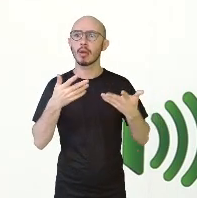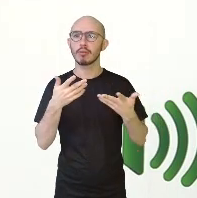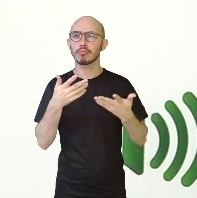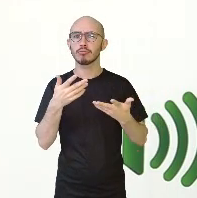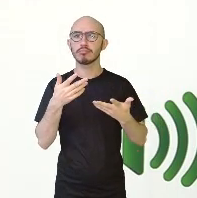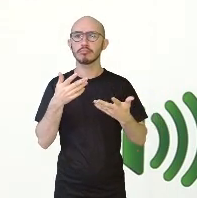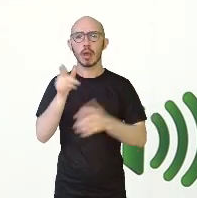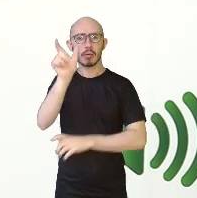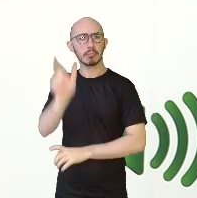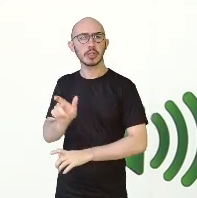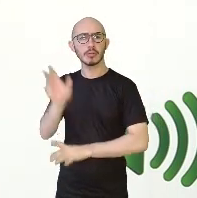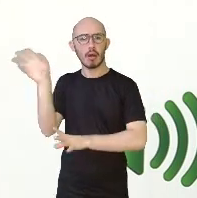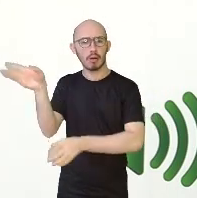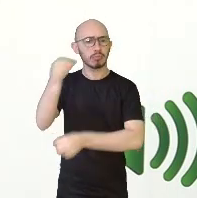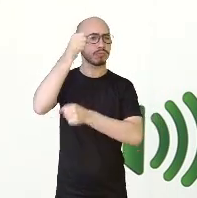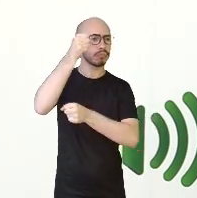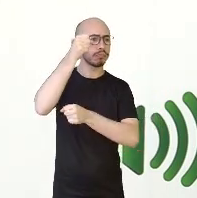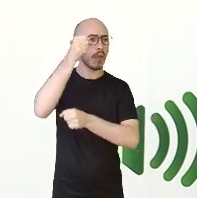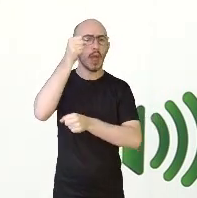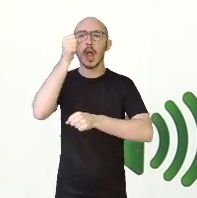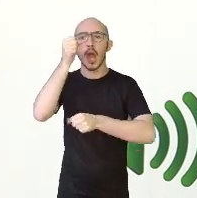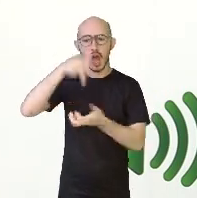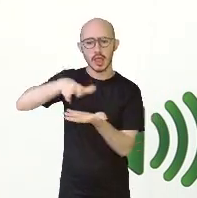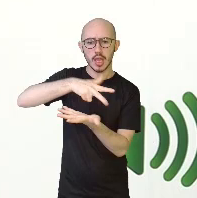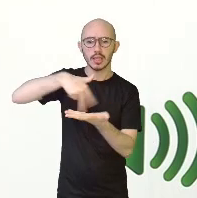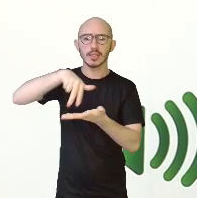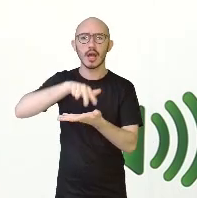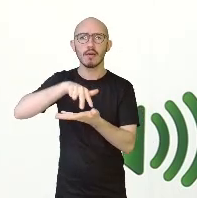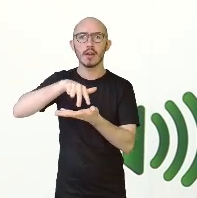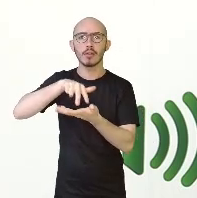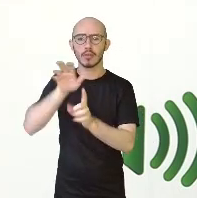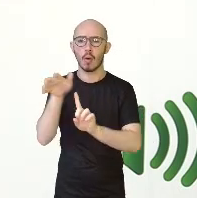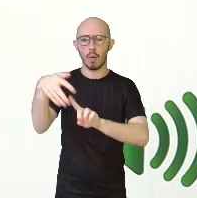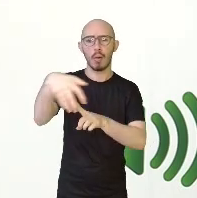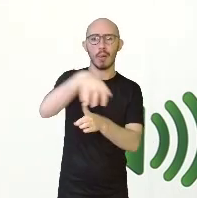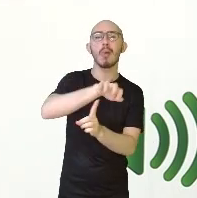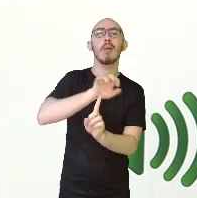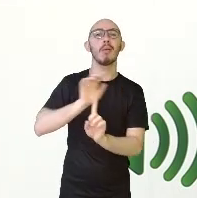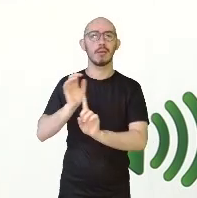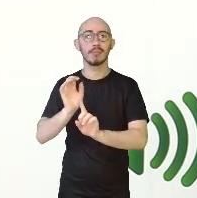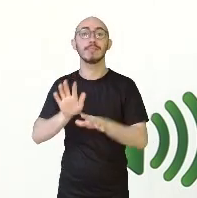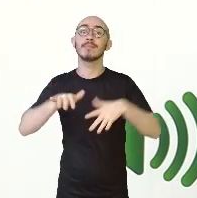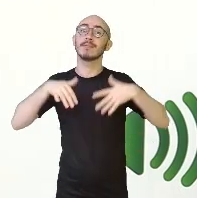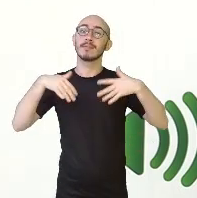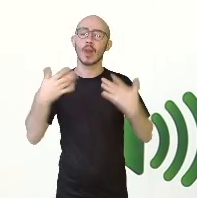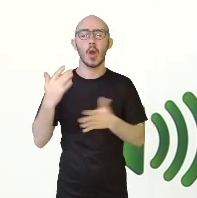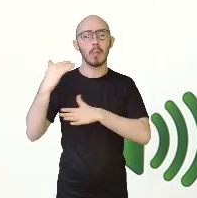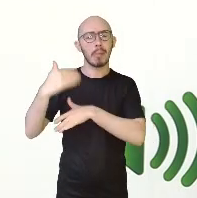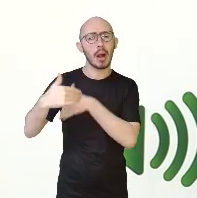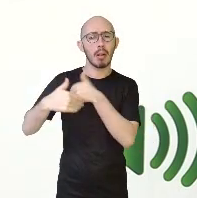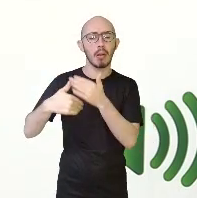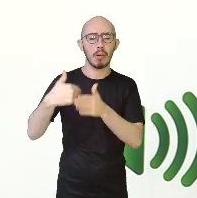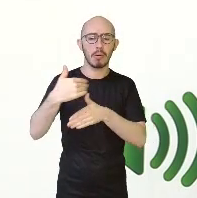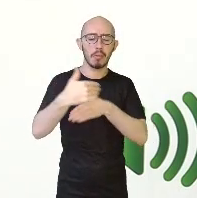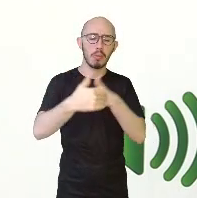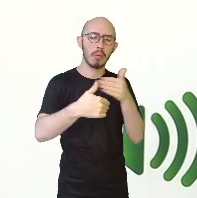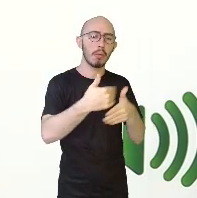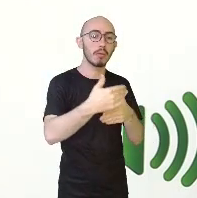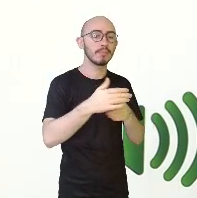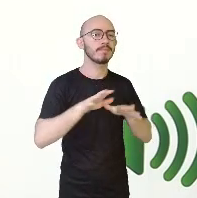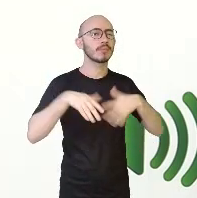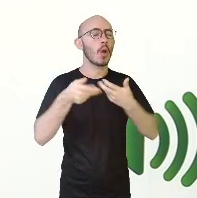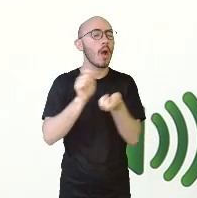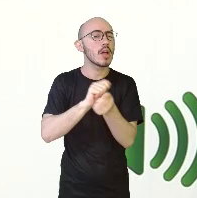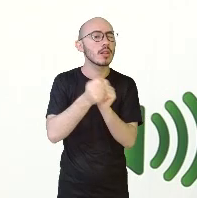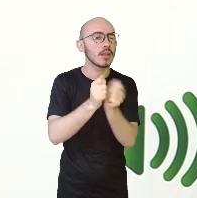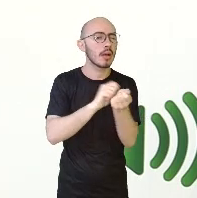guarda-chuva e tudo, ia ali para o meio do povo com guarda-chuva. Só que passou o tempo, Nascimento do Passo fez uma adaptação, começou